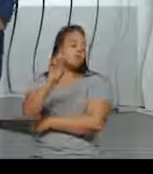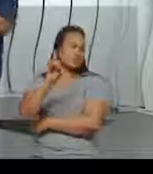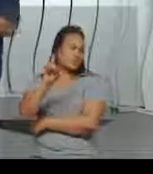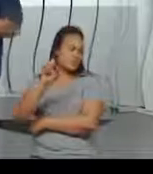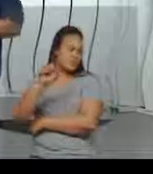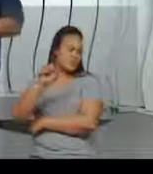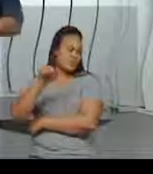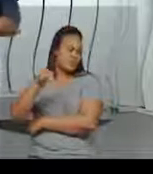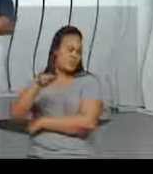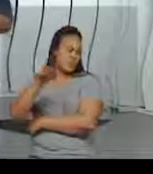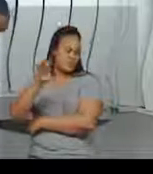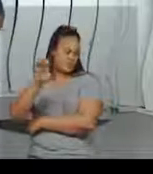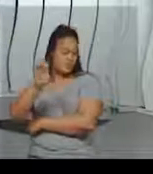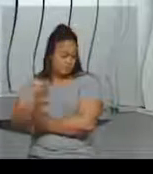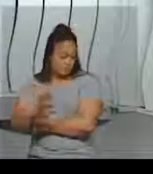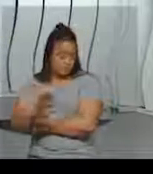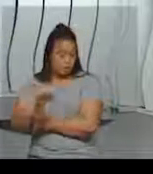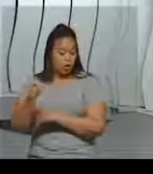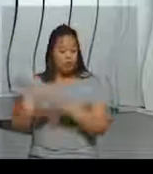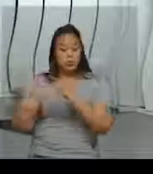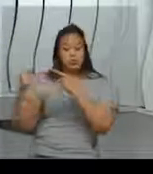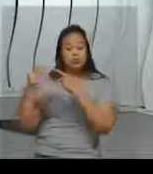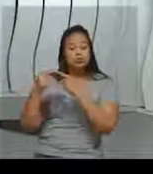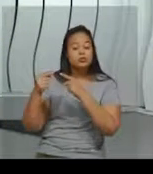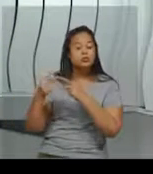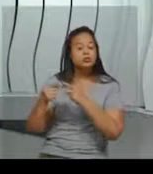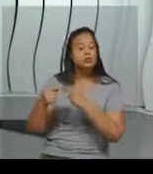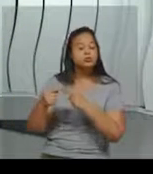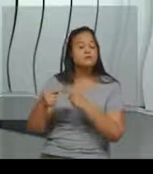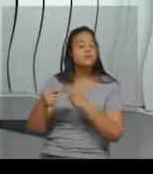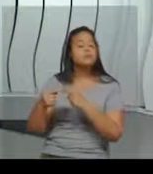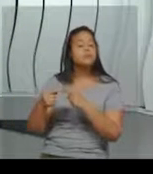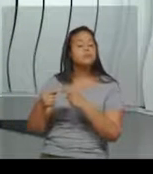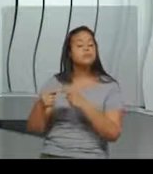um desses tipos, né? De